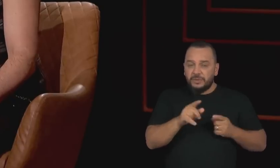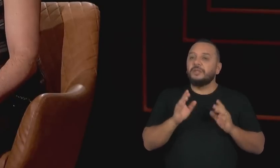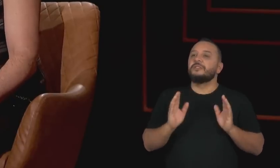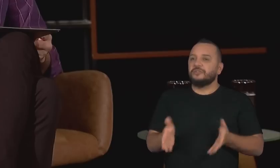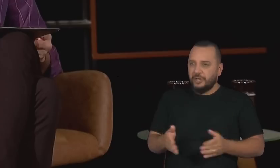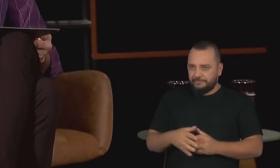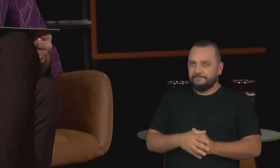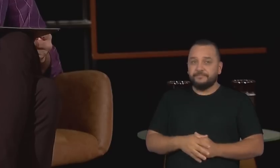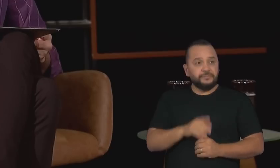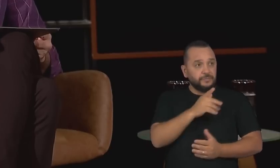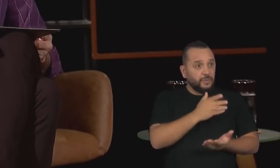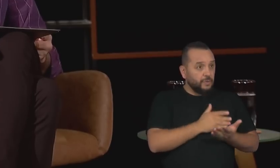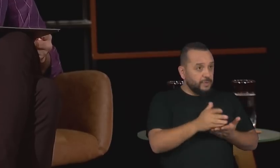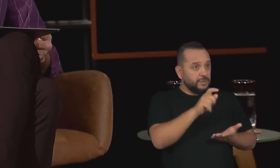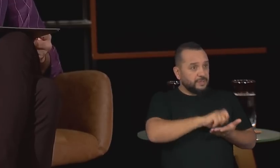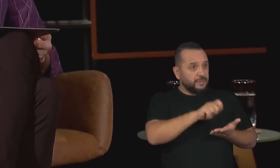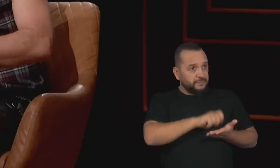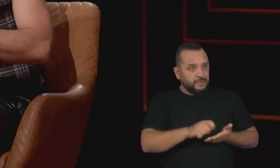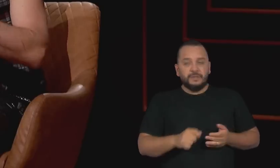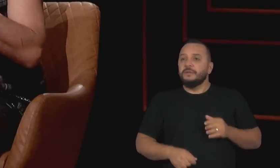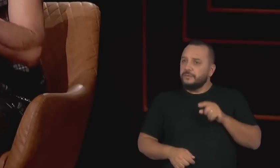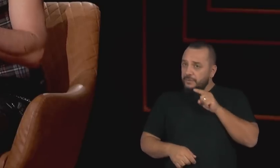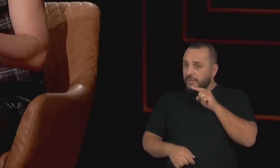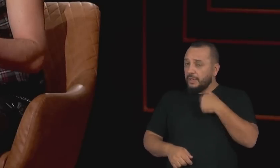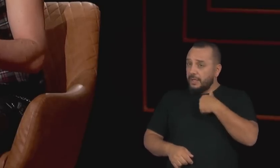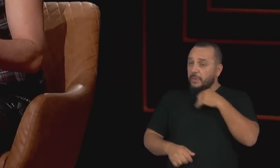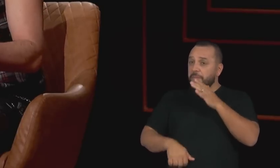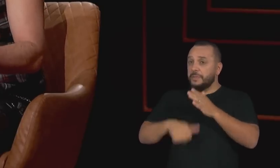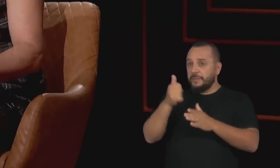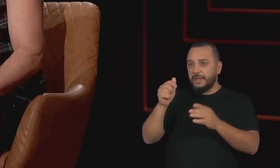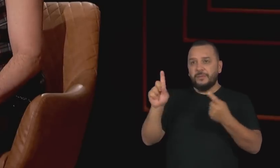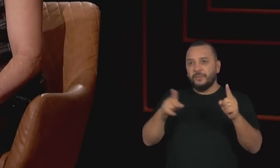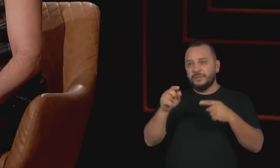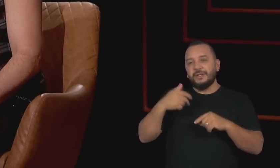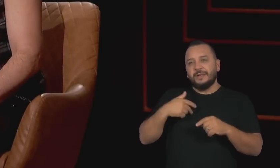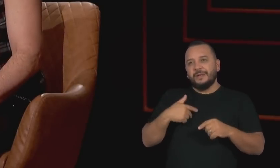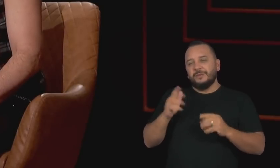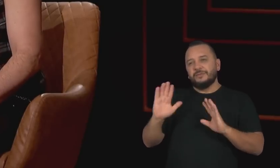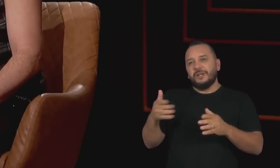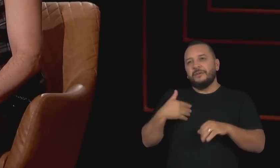Aí você começou a compor A primeira seguindo música que essa- eu fiz até um clipe no Havaí.